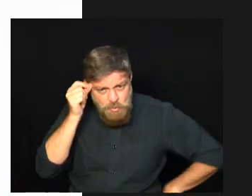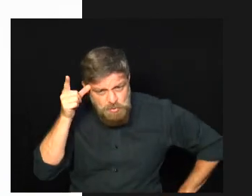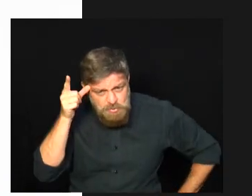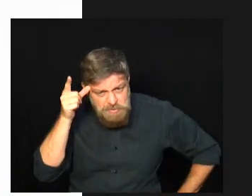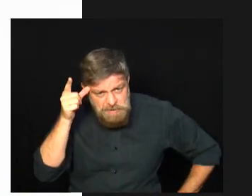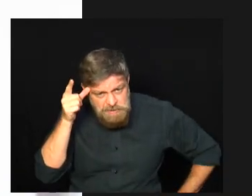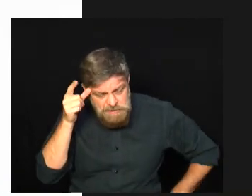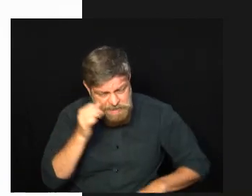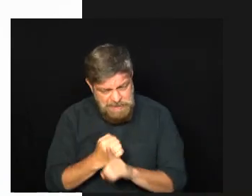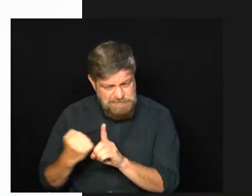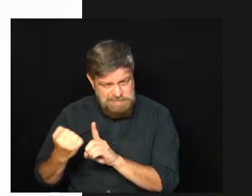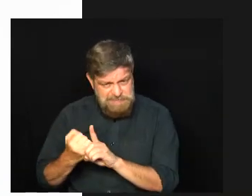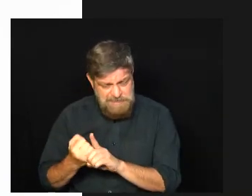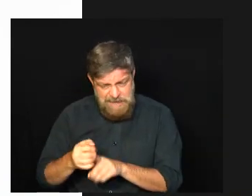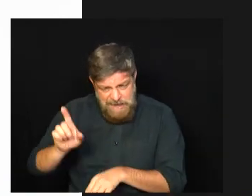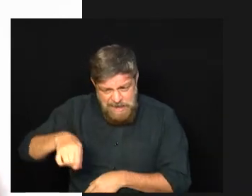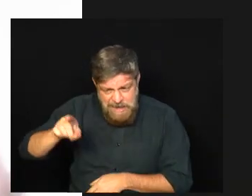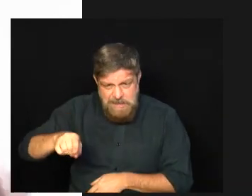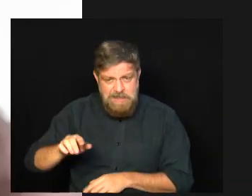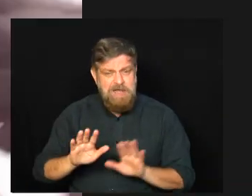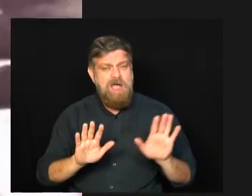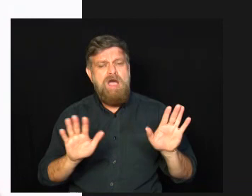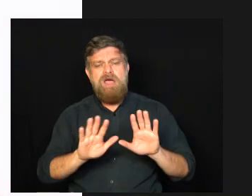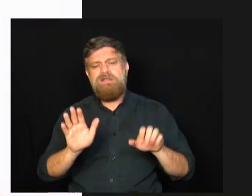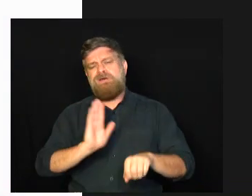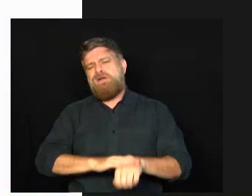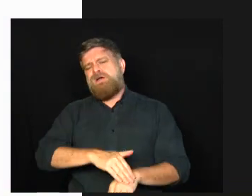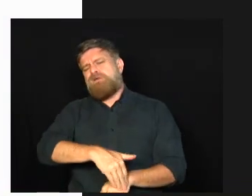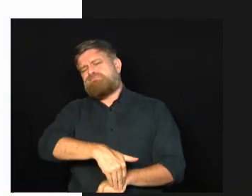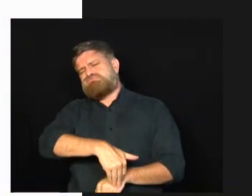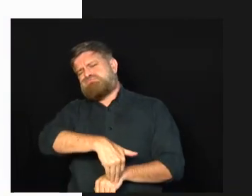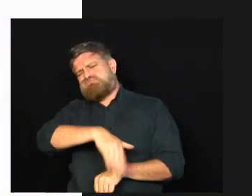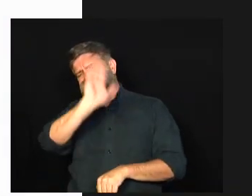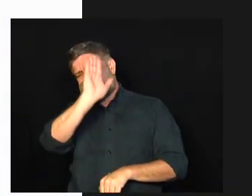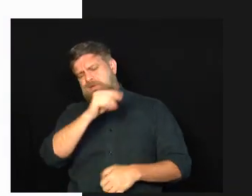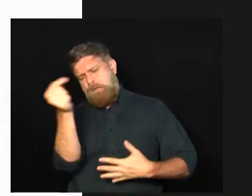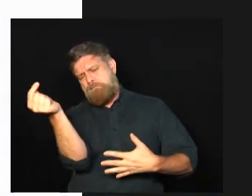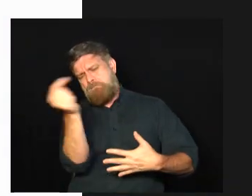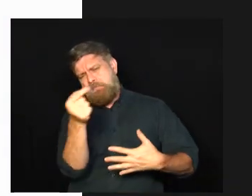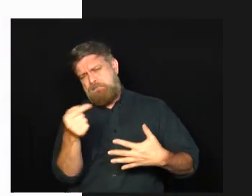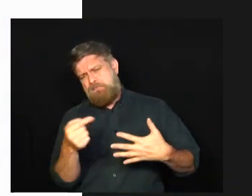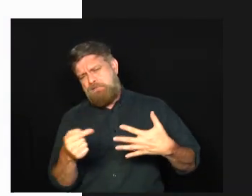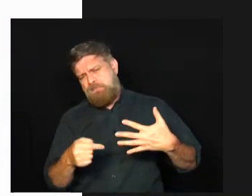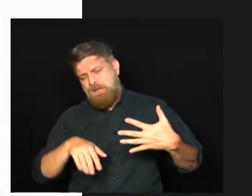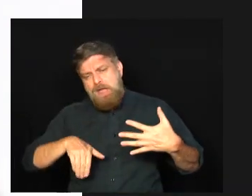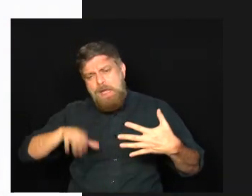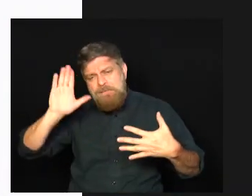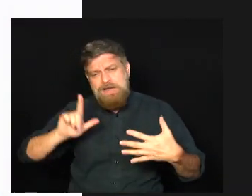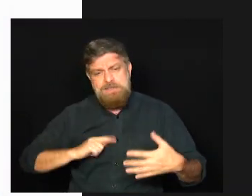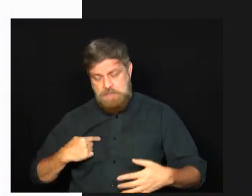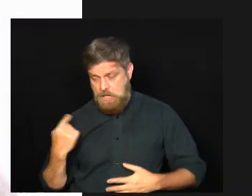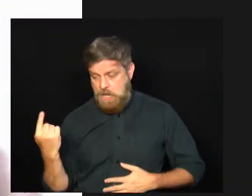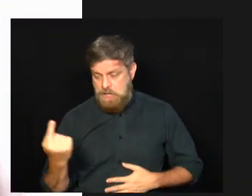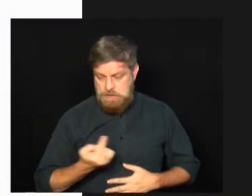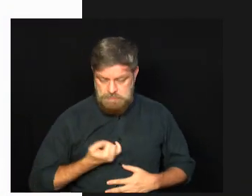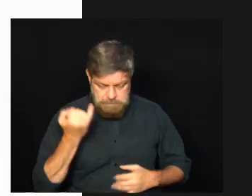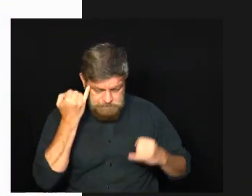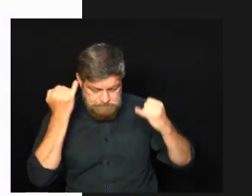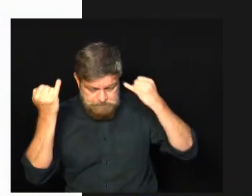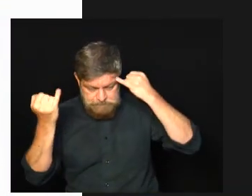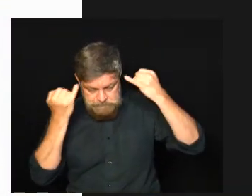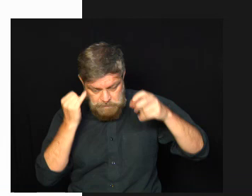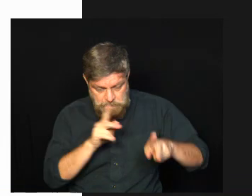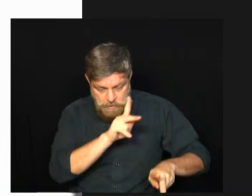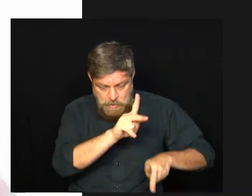sociedade. A cultura de uma sociedade é muito mais do que isto, né? É tudo aquilo que nós criamos, que um